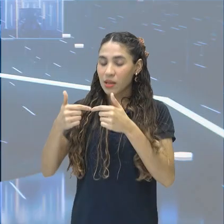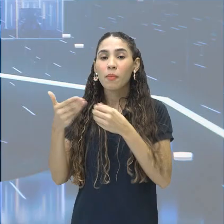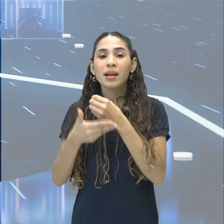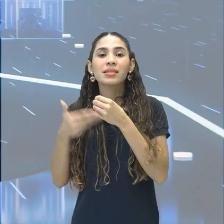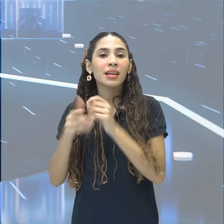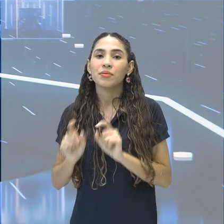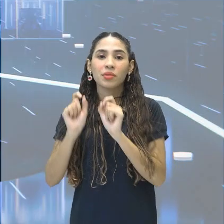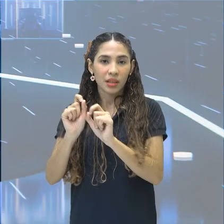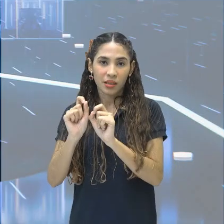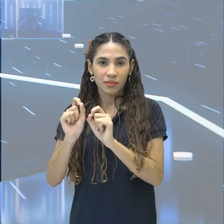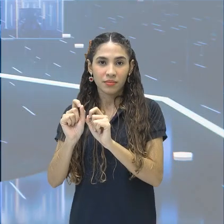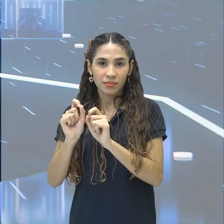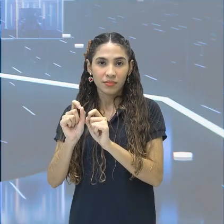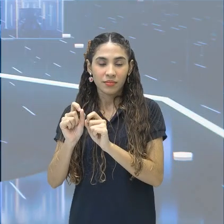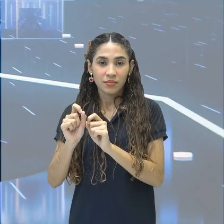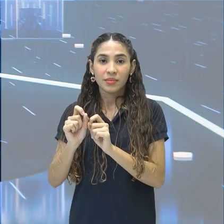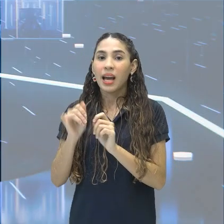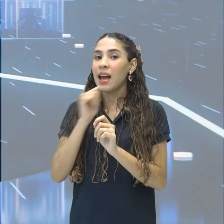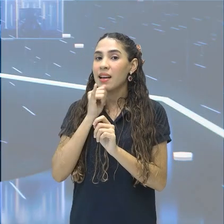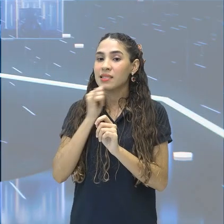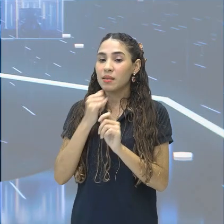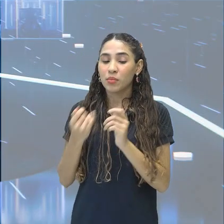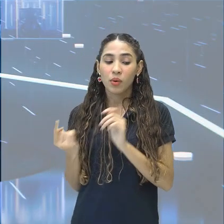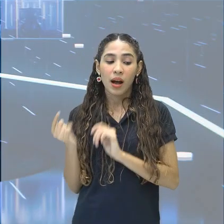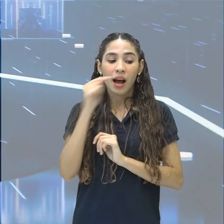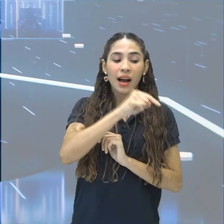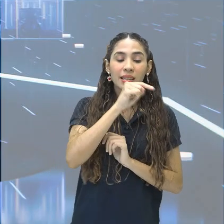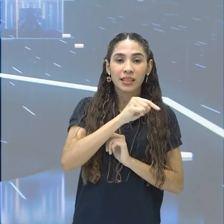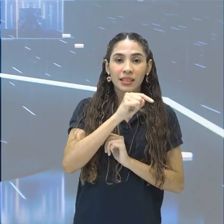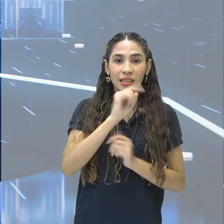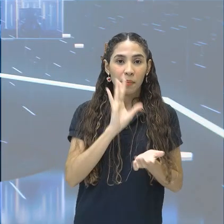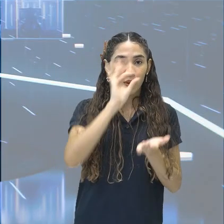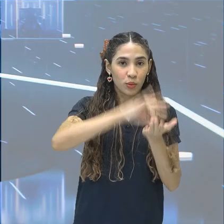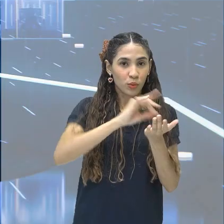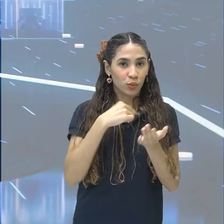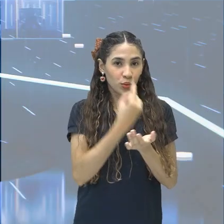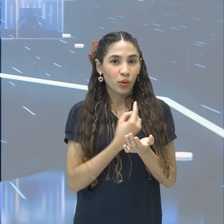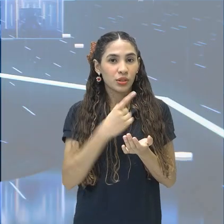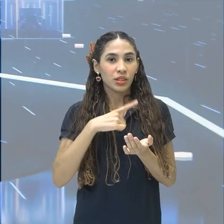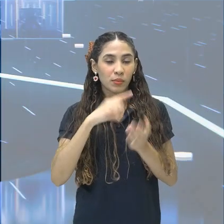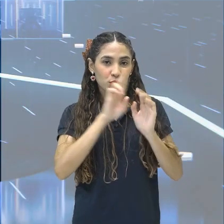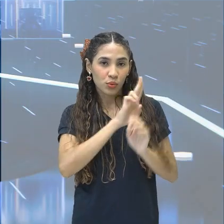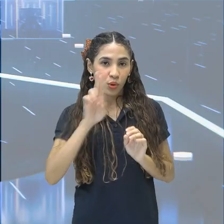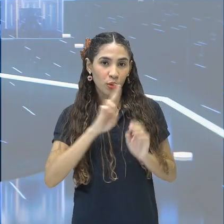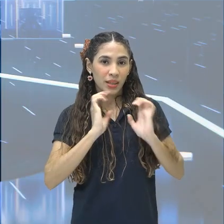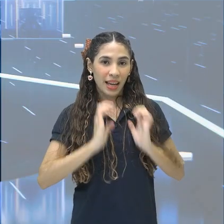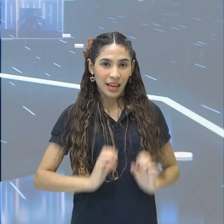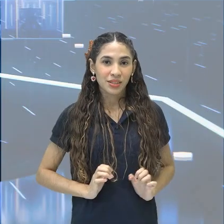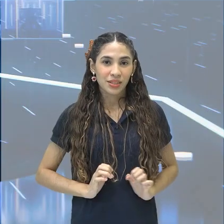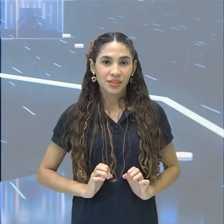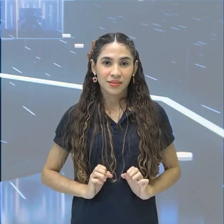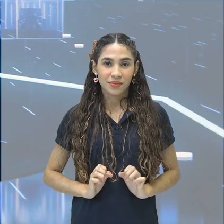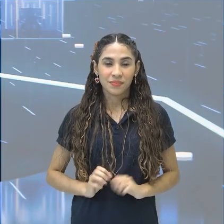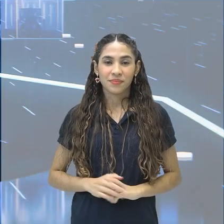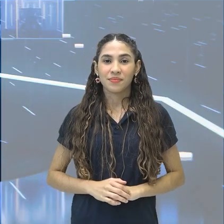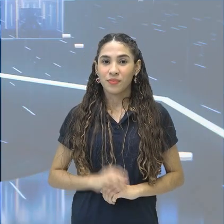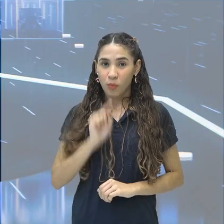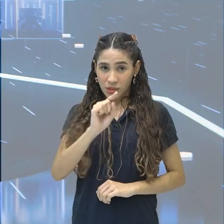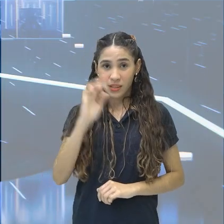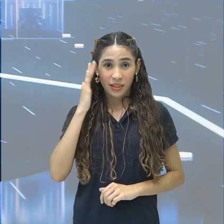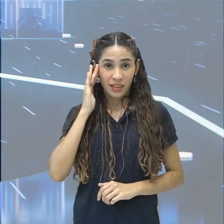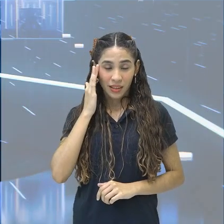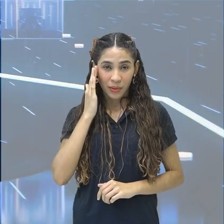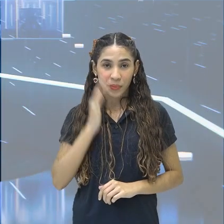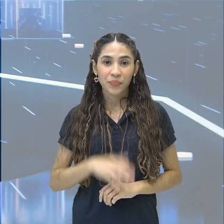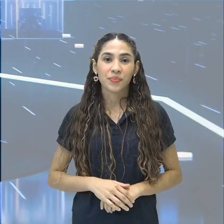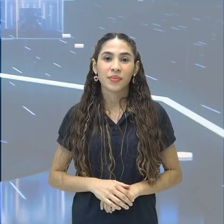em quê, professor? Naquele princípio absoluto, que nós chamamos de ética. Entenderam?